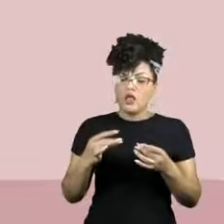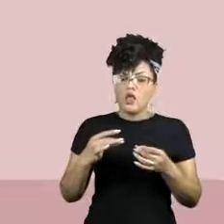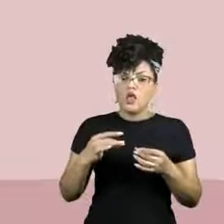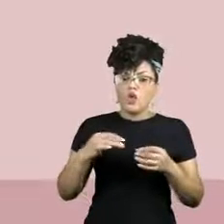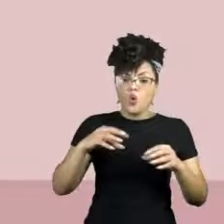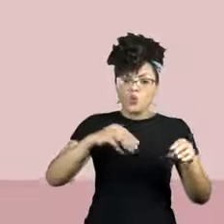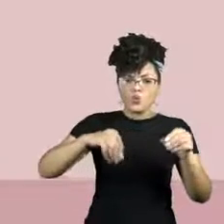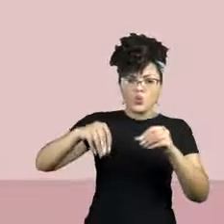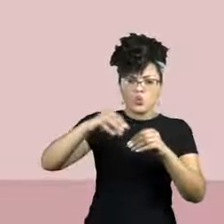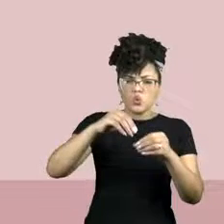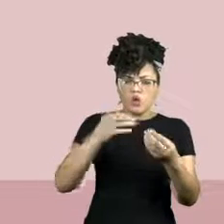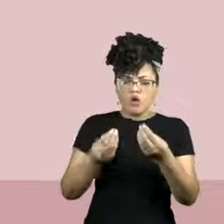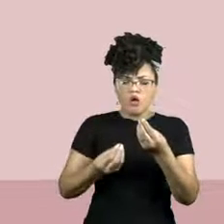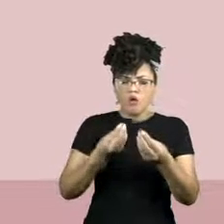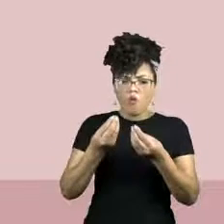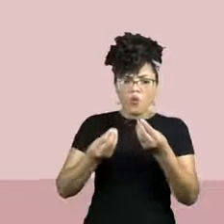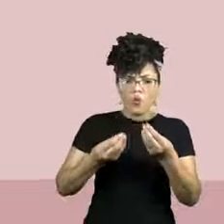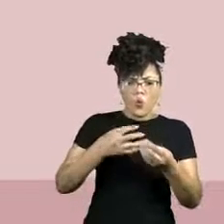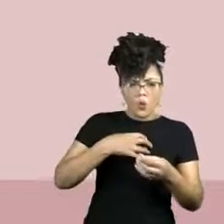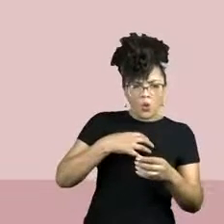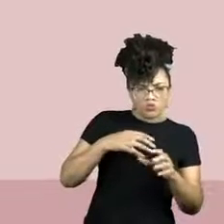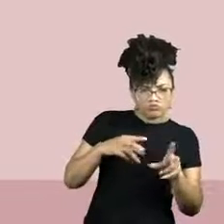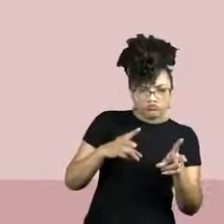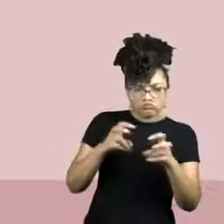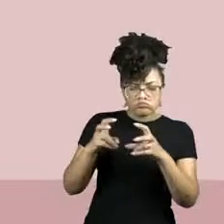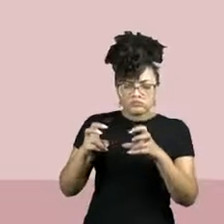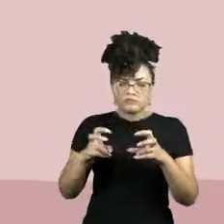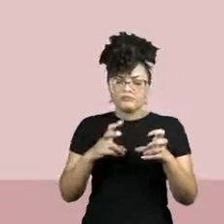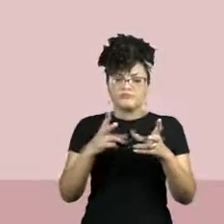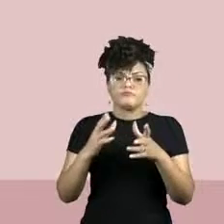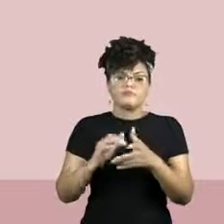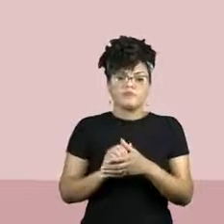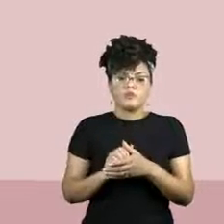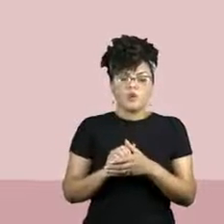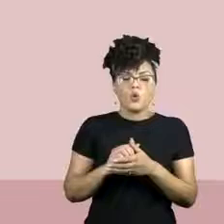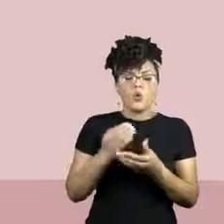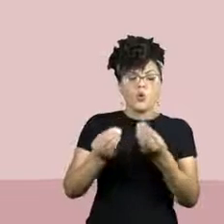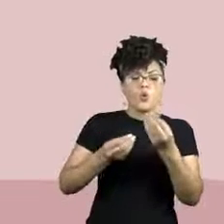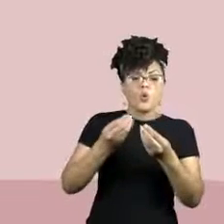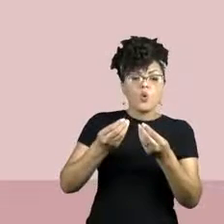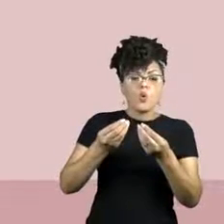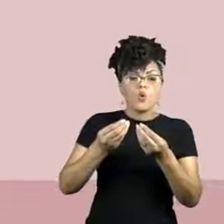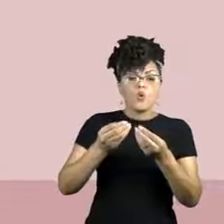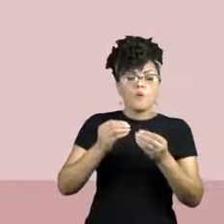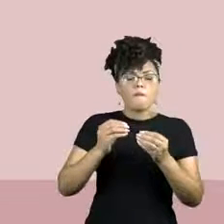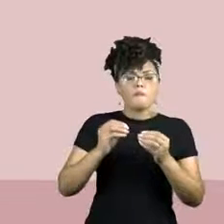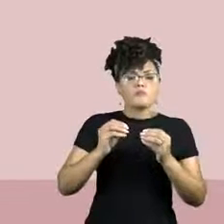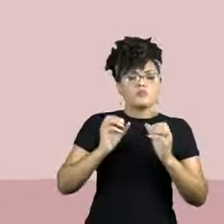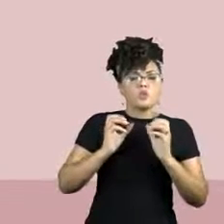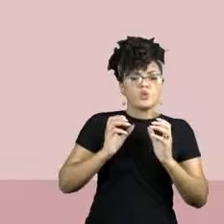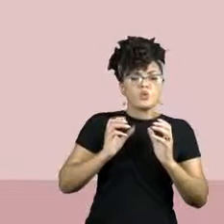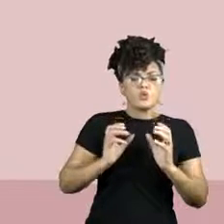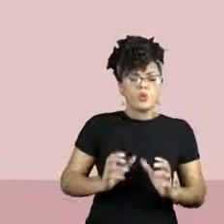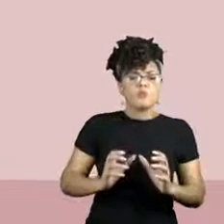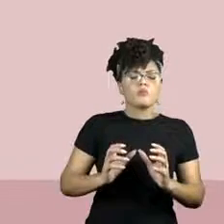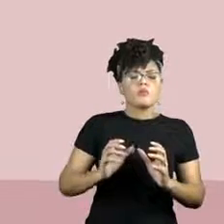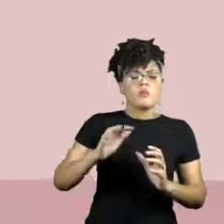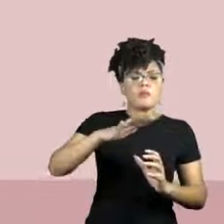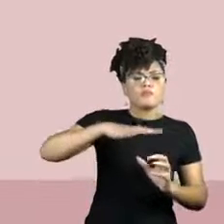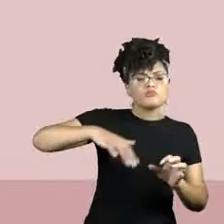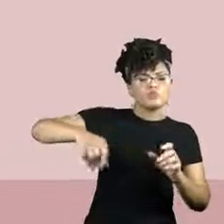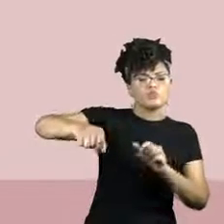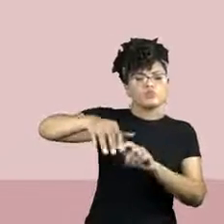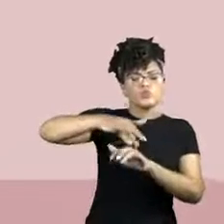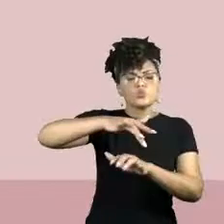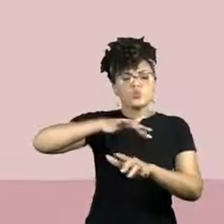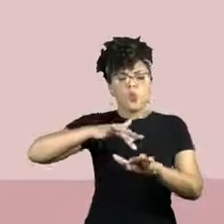do solo e a sua respectiva estratificação. Tá? O que é o comportamento do solo? É o comportamento que ele vai ter de